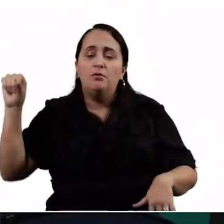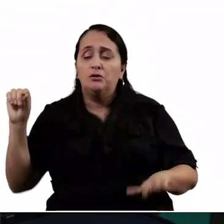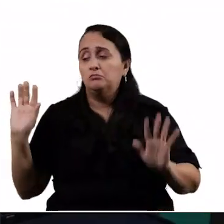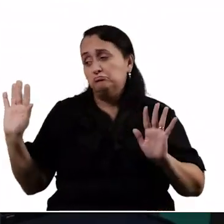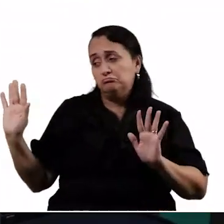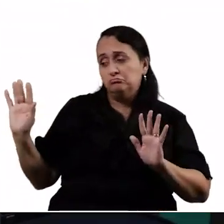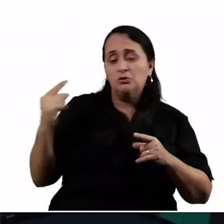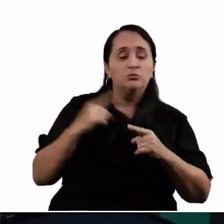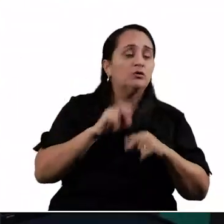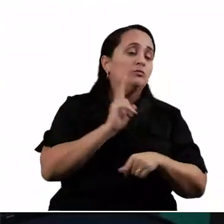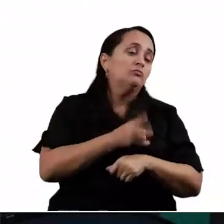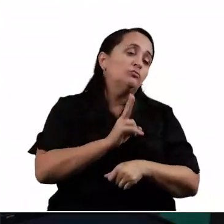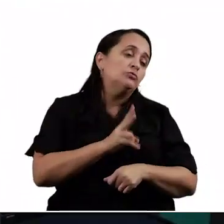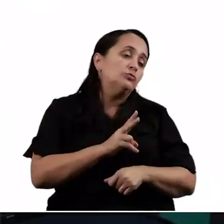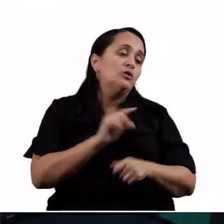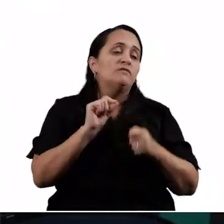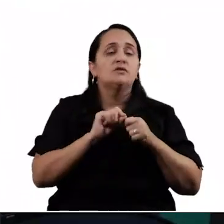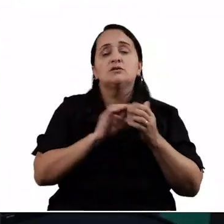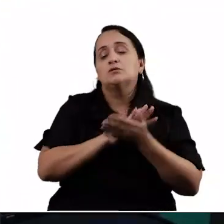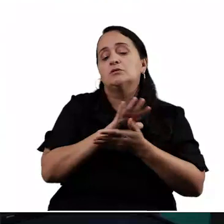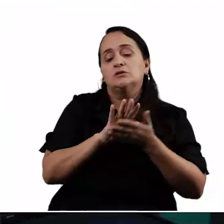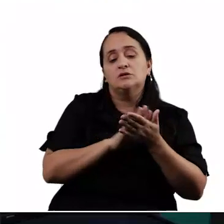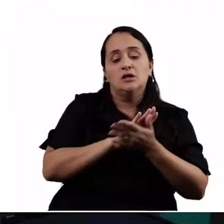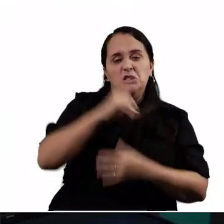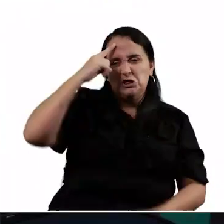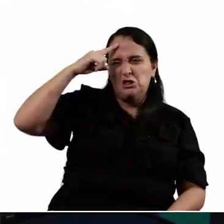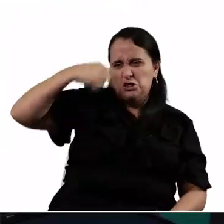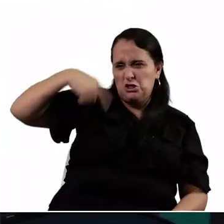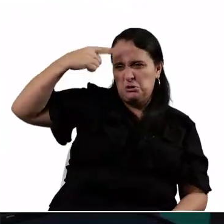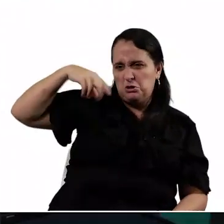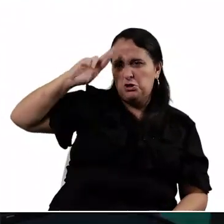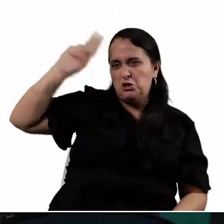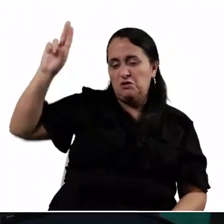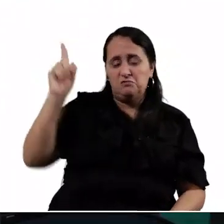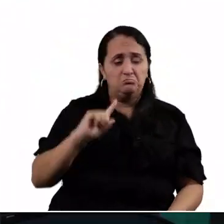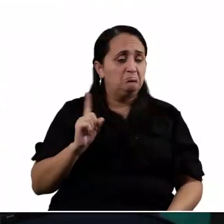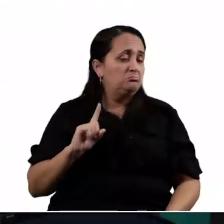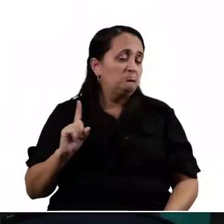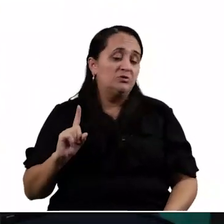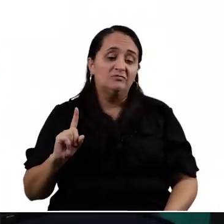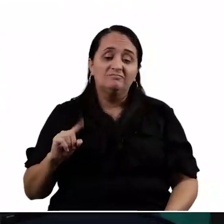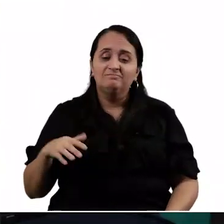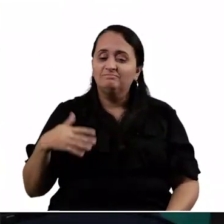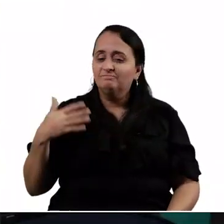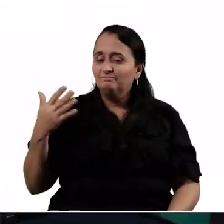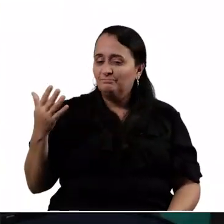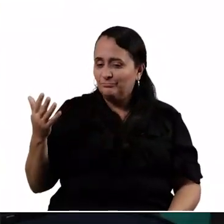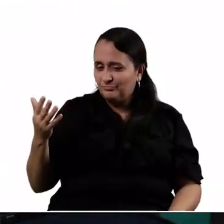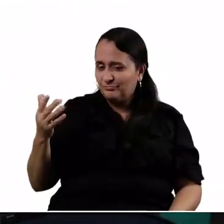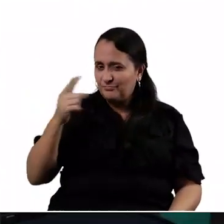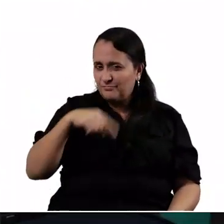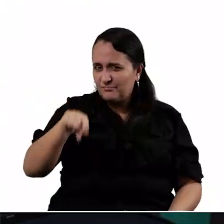ó só de boa não fazendo nada sem nenhum patrão para mandar nele E aí vocês acham que isso